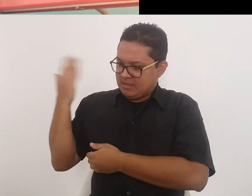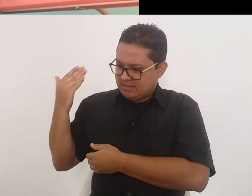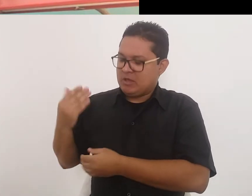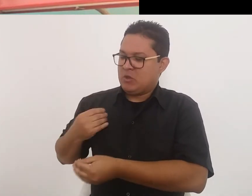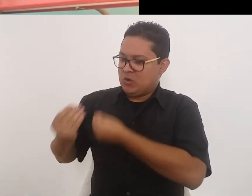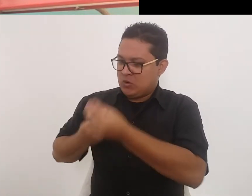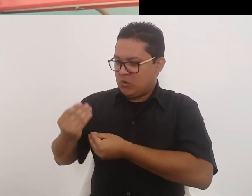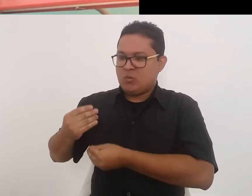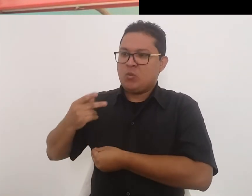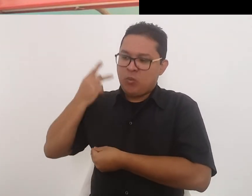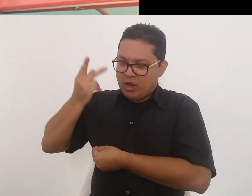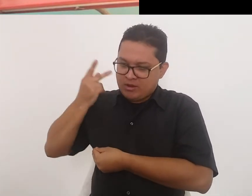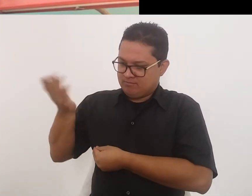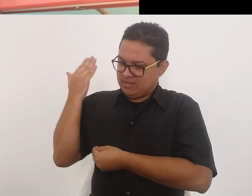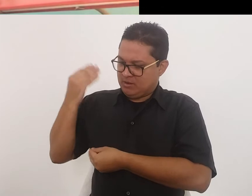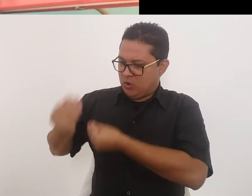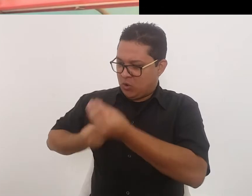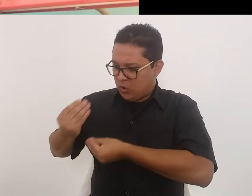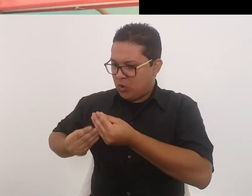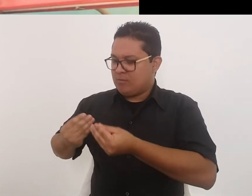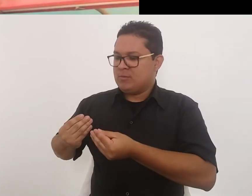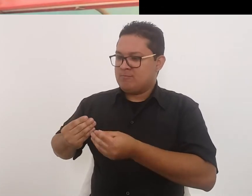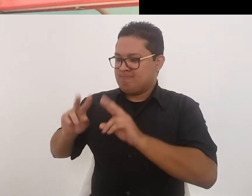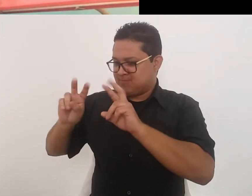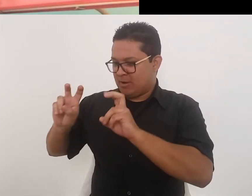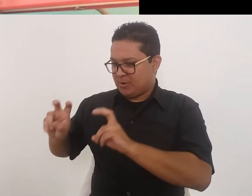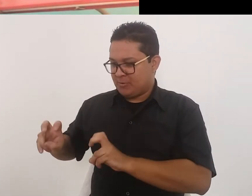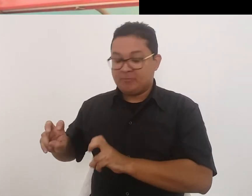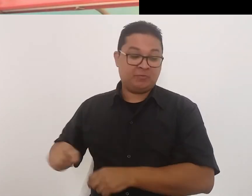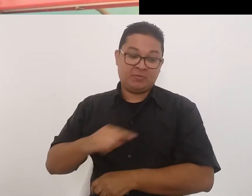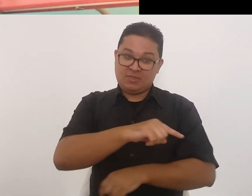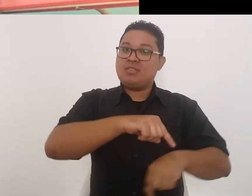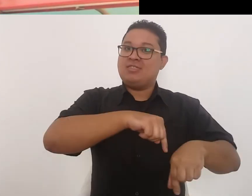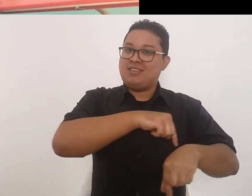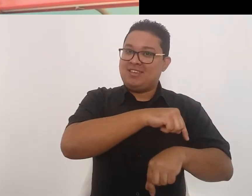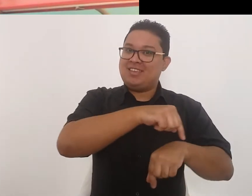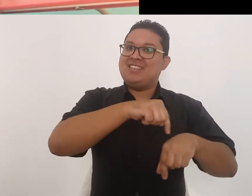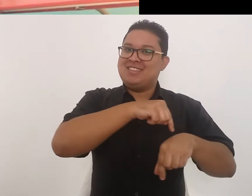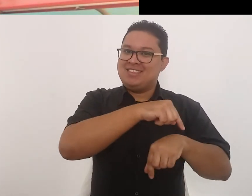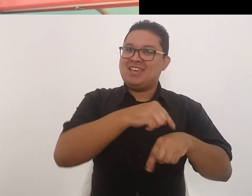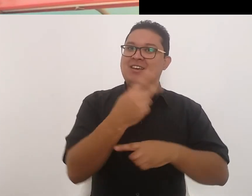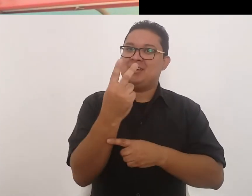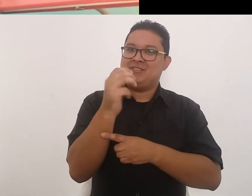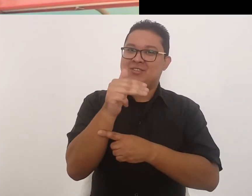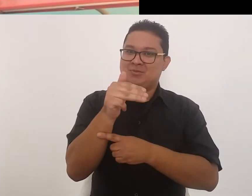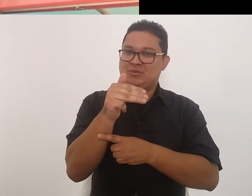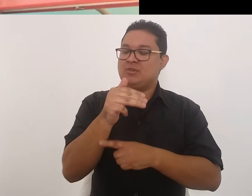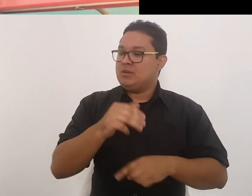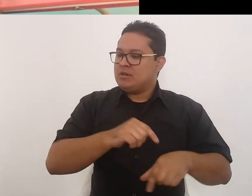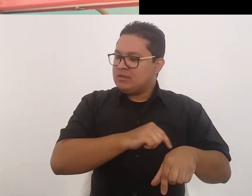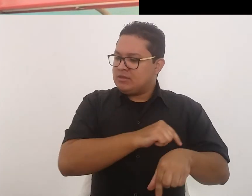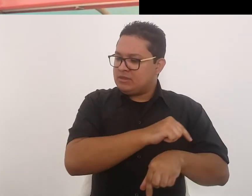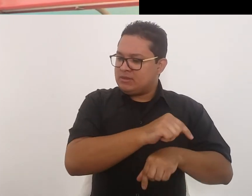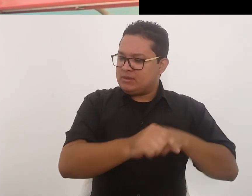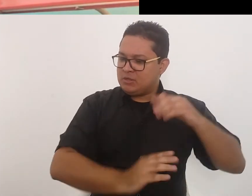da política feudal. Então eu tenho esse Pomodoro, tem esses 25 minutos. Deu o tempo,